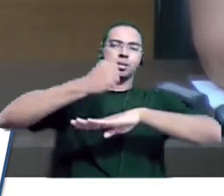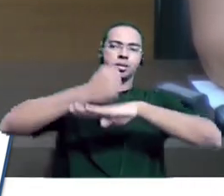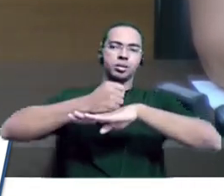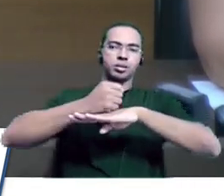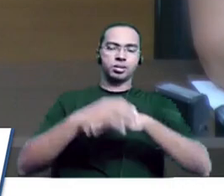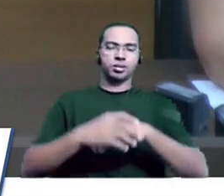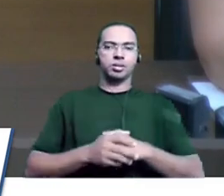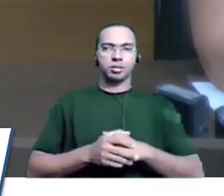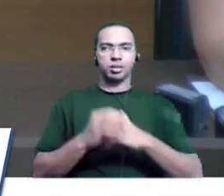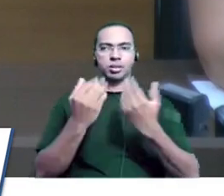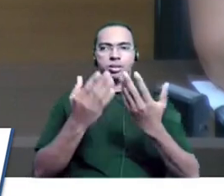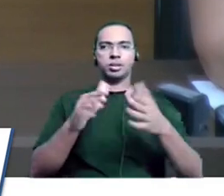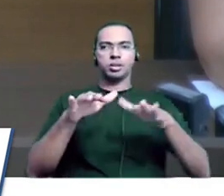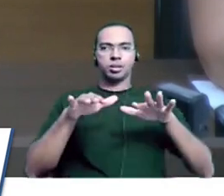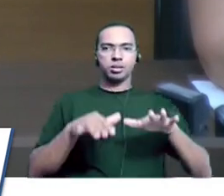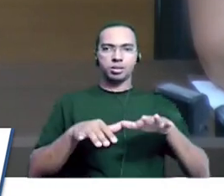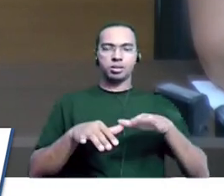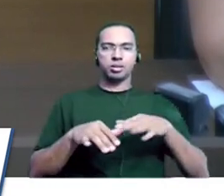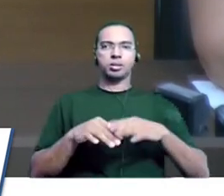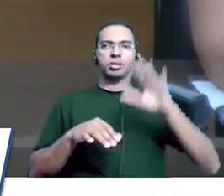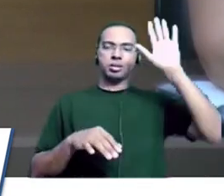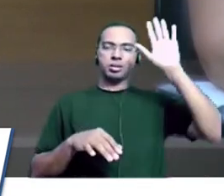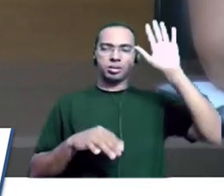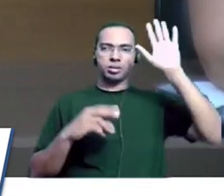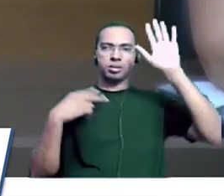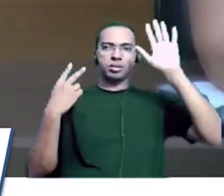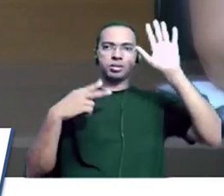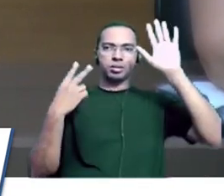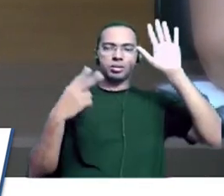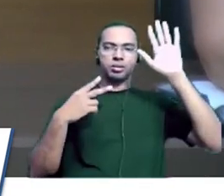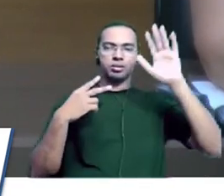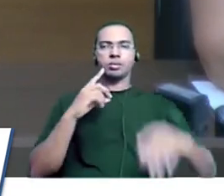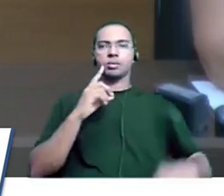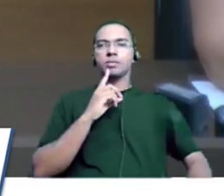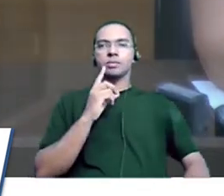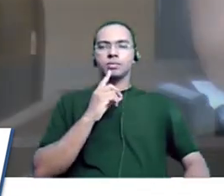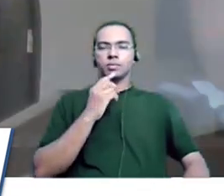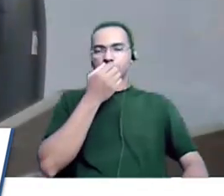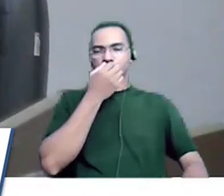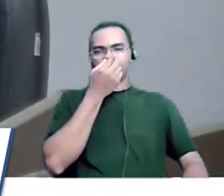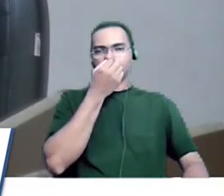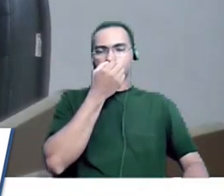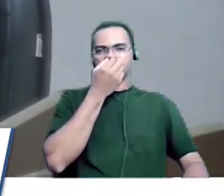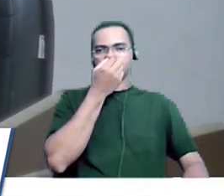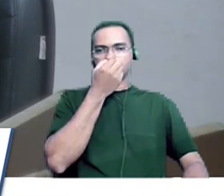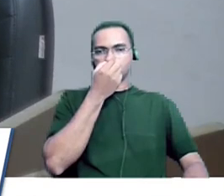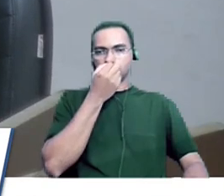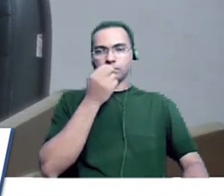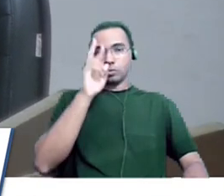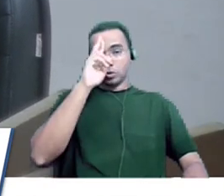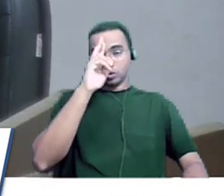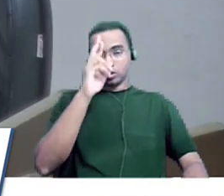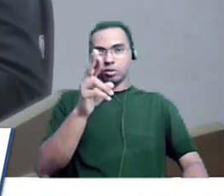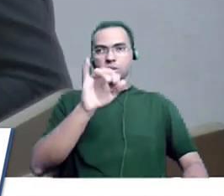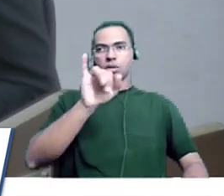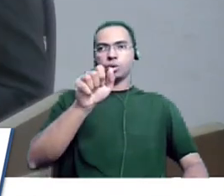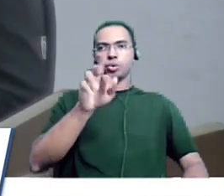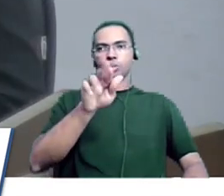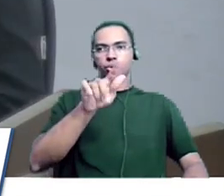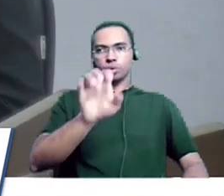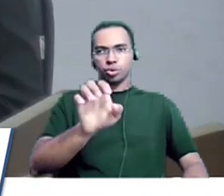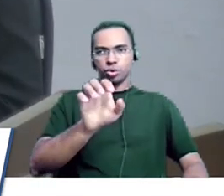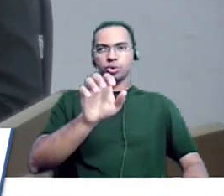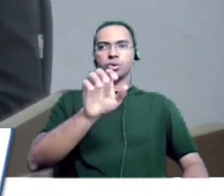Com a palavra, plenário. Peço a palavra, presidente. Com a palavra, vereador Daniel Bassi. Presidente, o doutor Jorginho